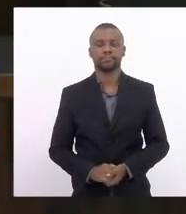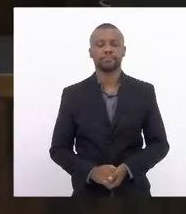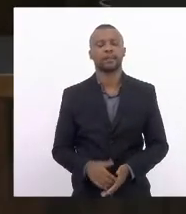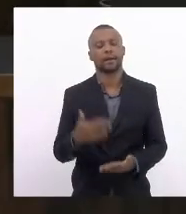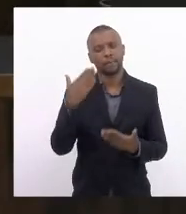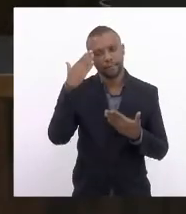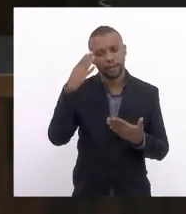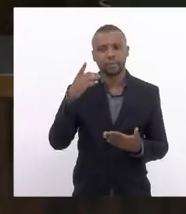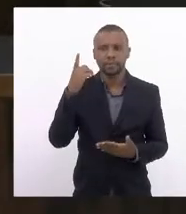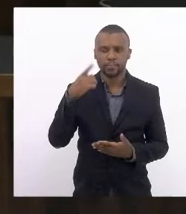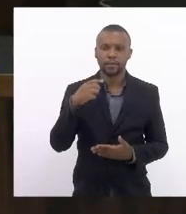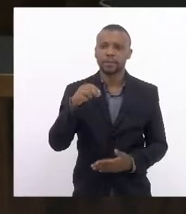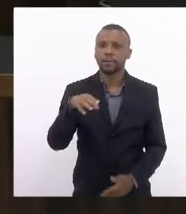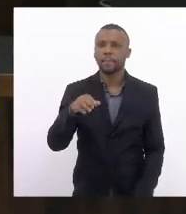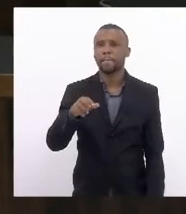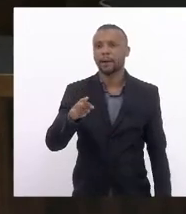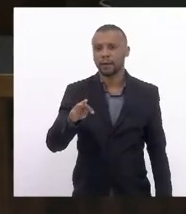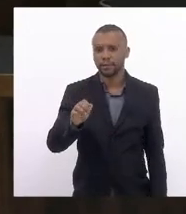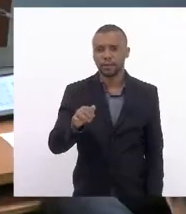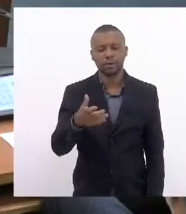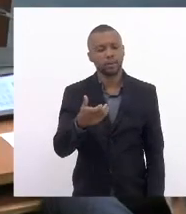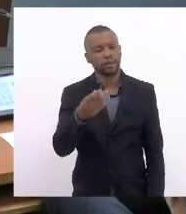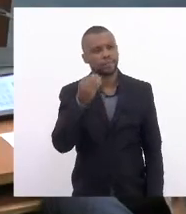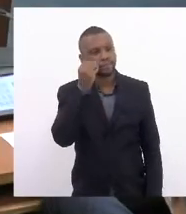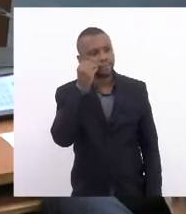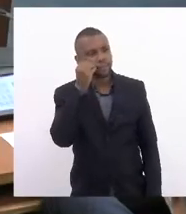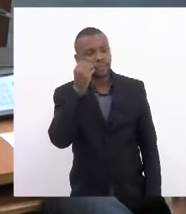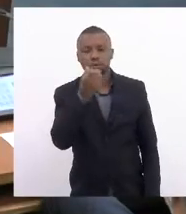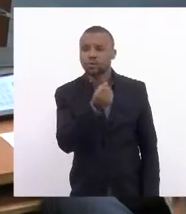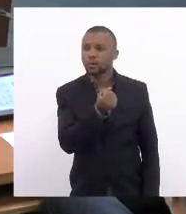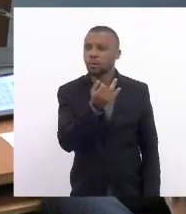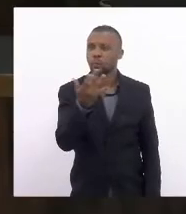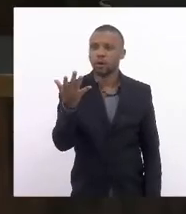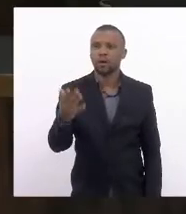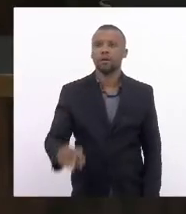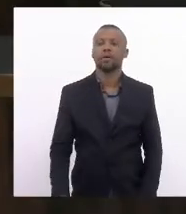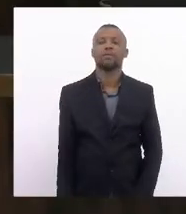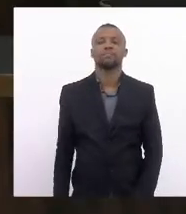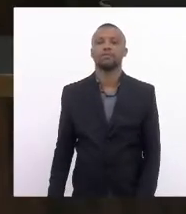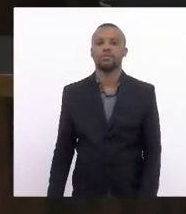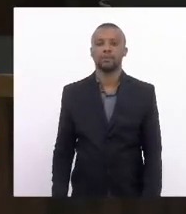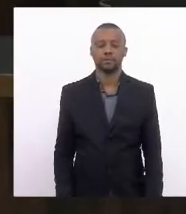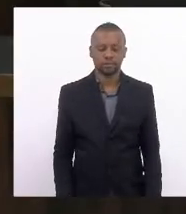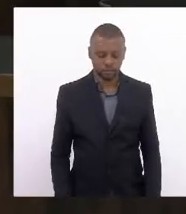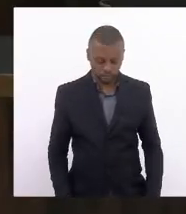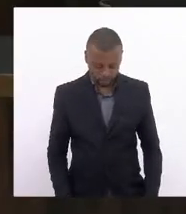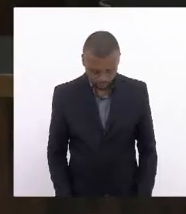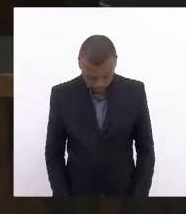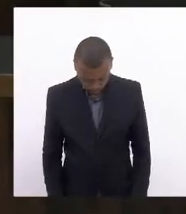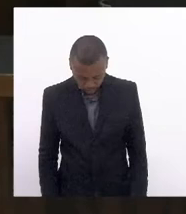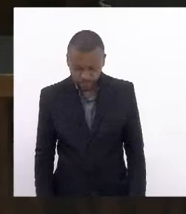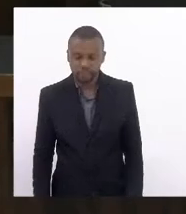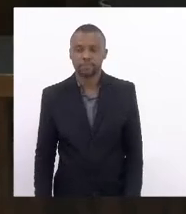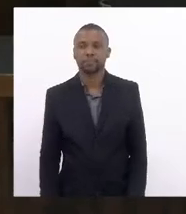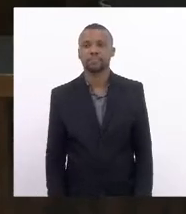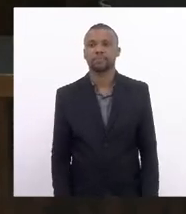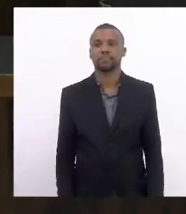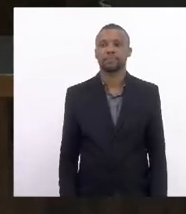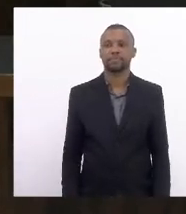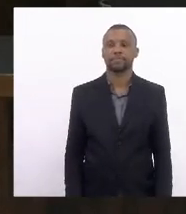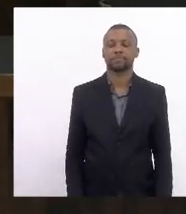deputada Marta Rocha. Verificação de quórum, por favor. Vamos abrir a verificação de quórum, agora chamando para votação,